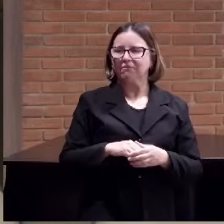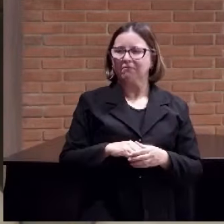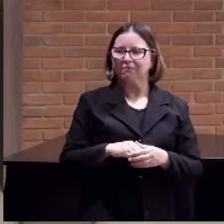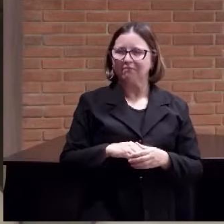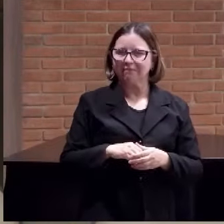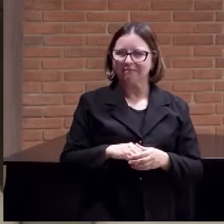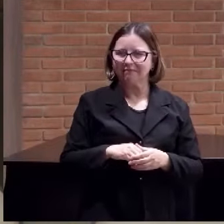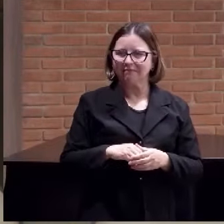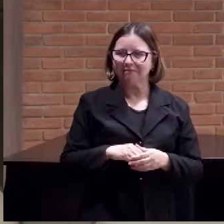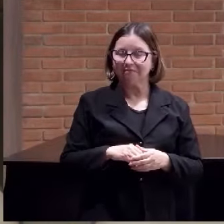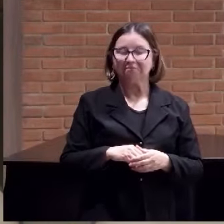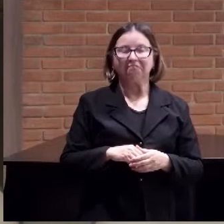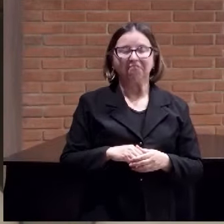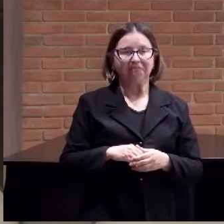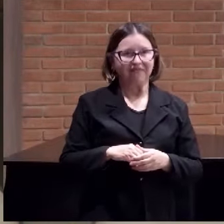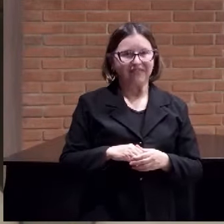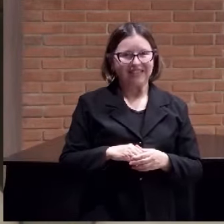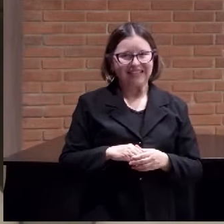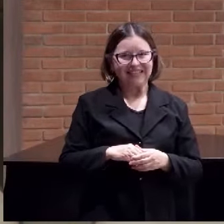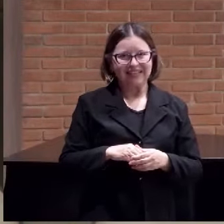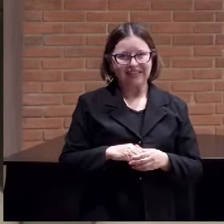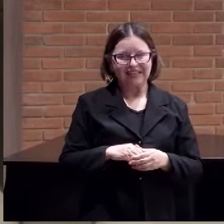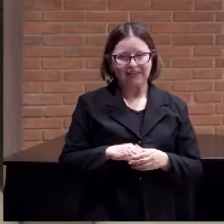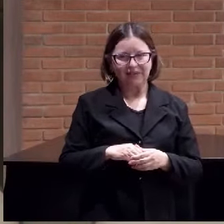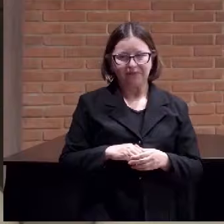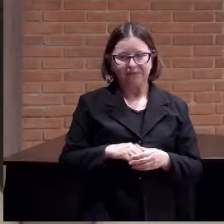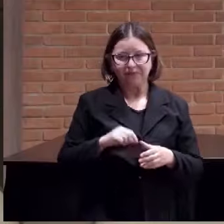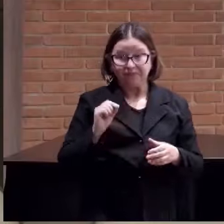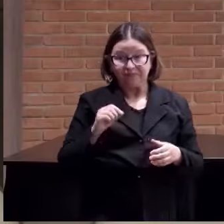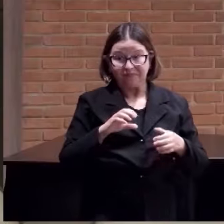Quem libertou ele naquela época foi a maçonaria.